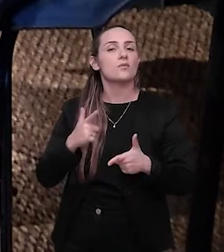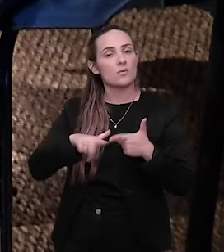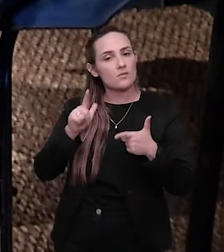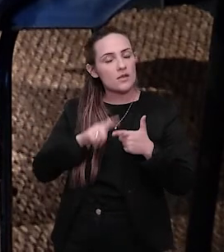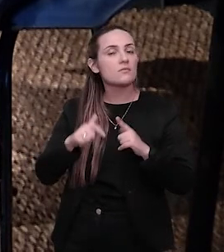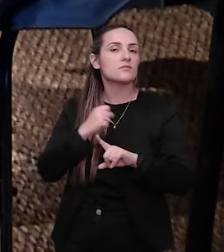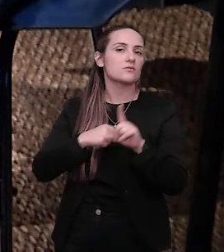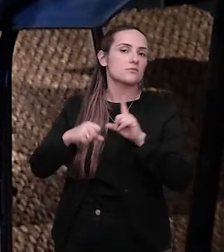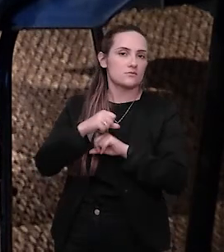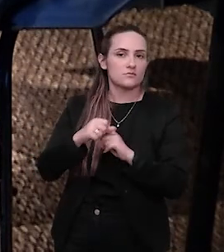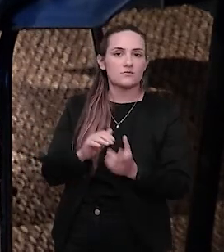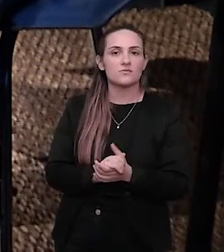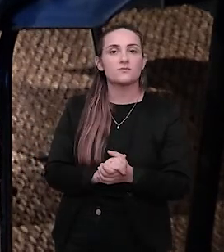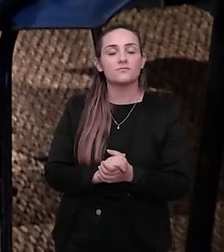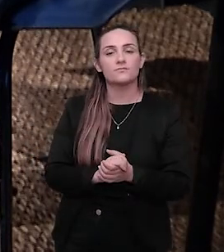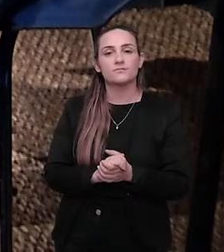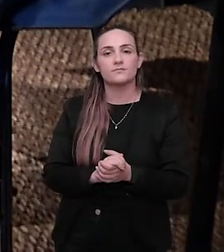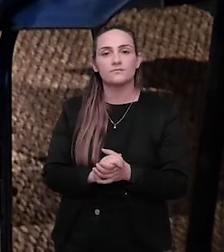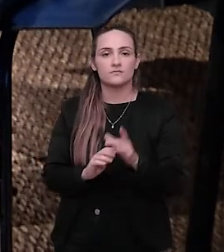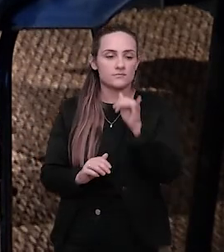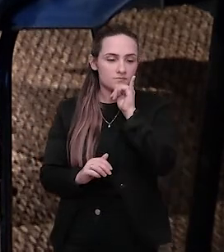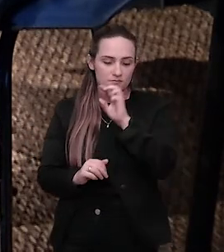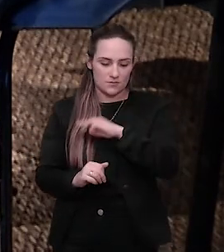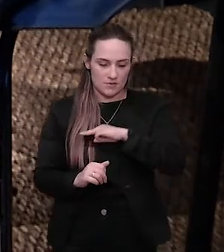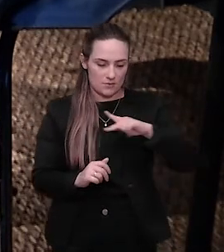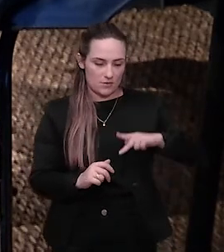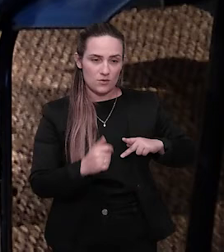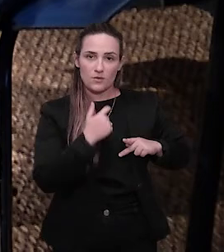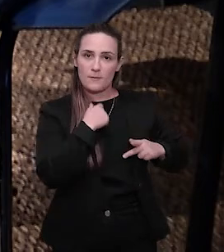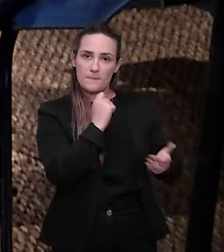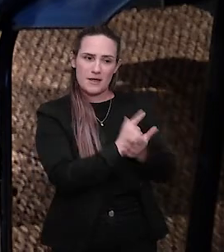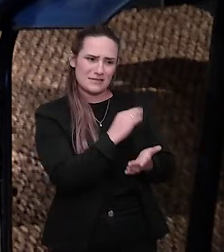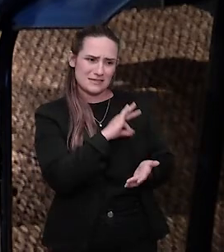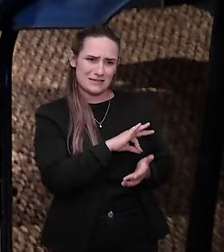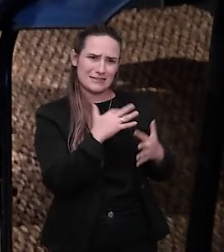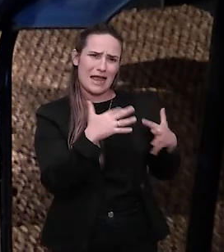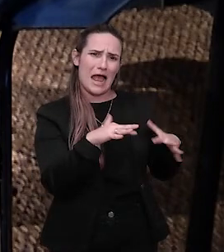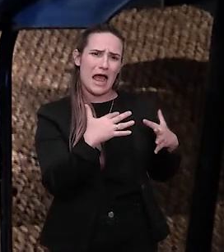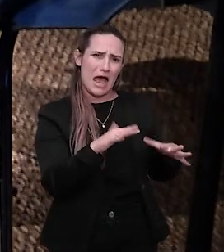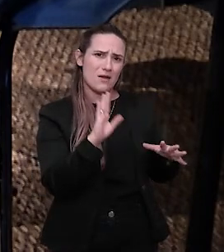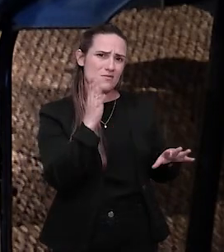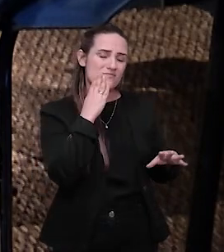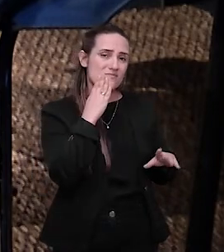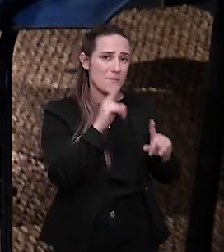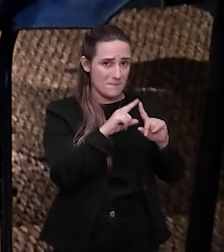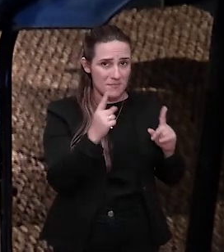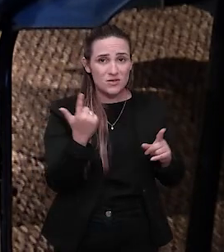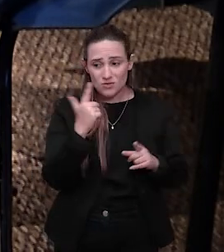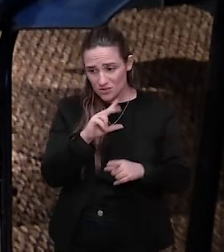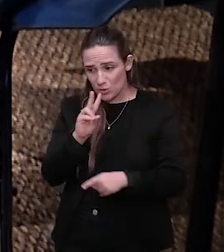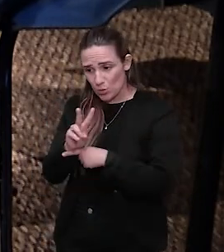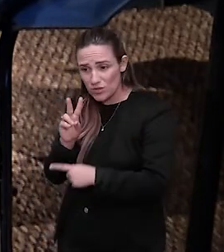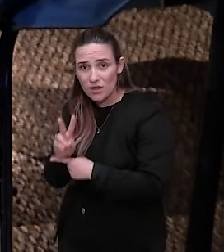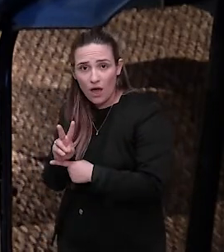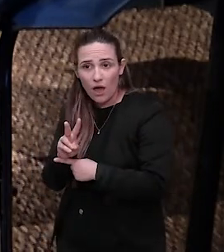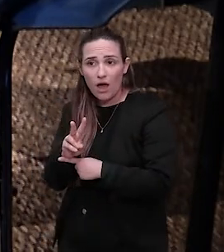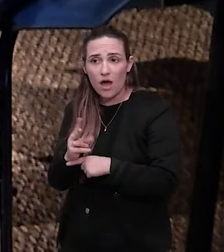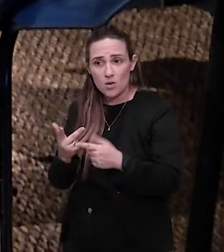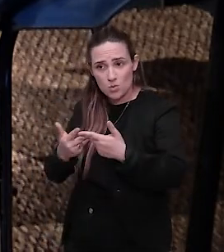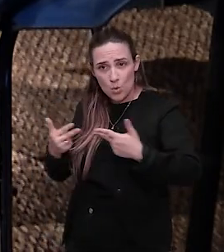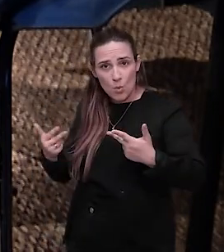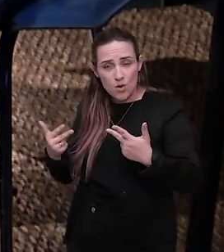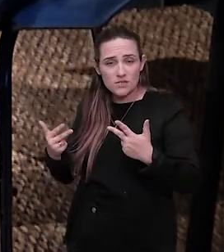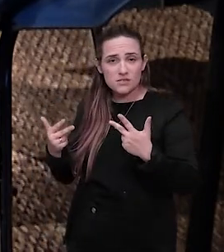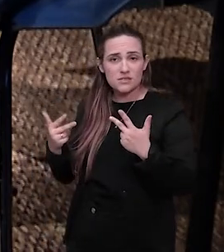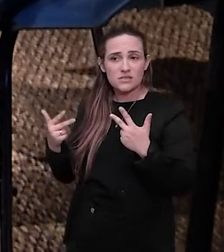sociedade, que você mensure. O Ministério Público custa tantos milhões e ele está devolvendo isso para a sociedade. Está recuperando, protegendo o patrimônio público, está